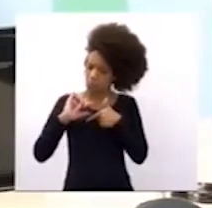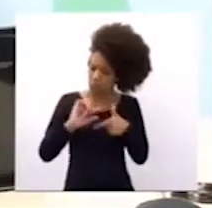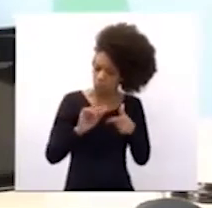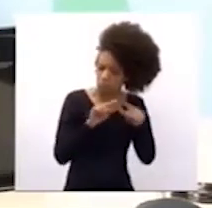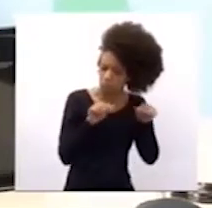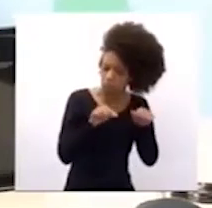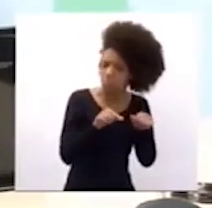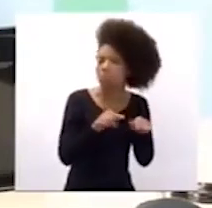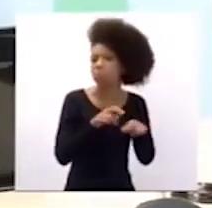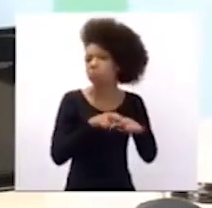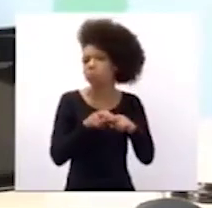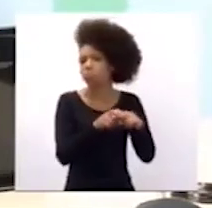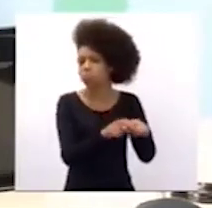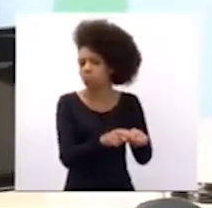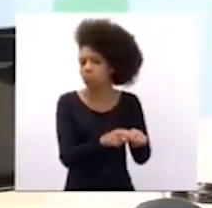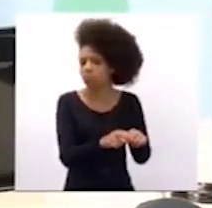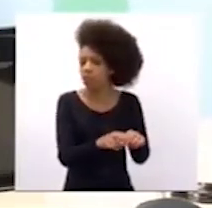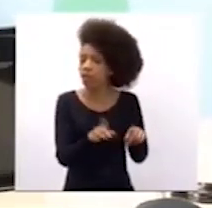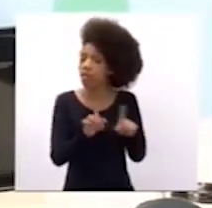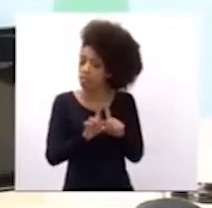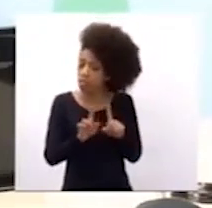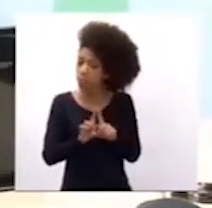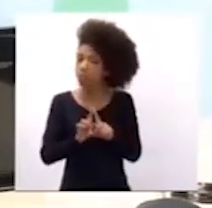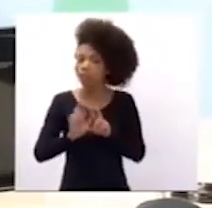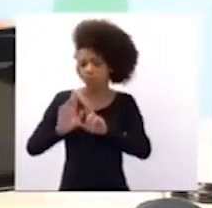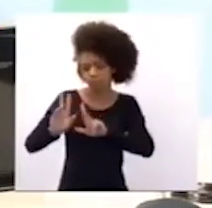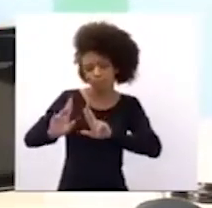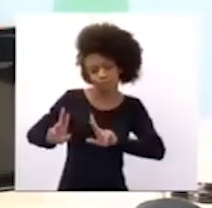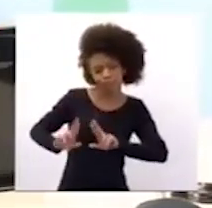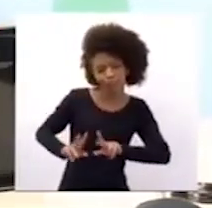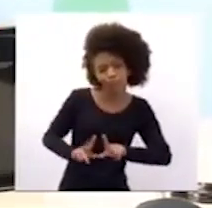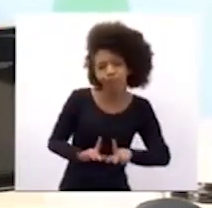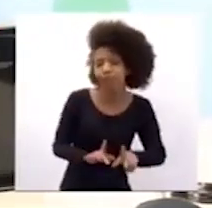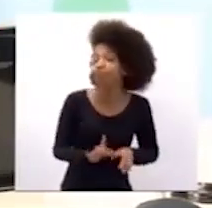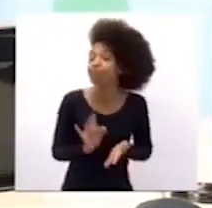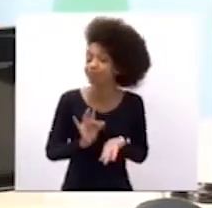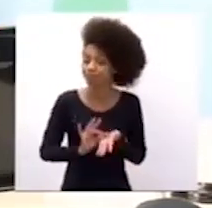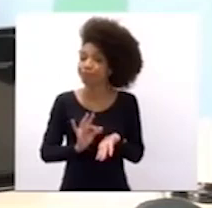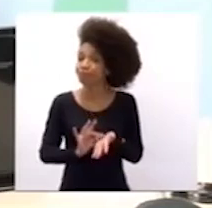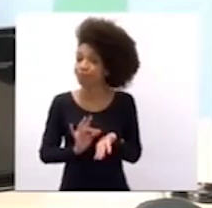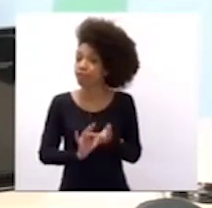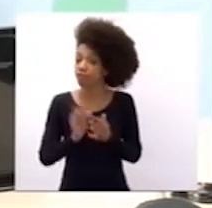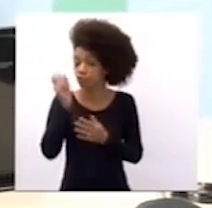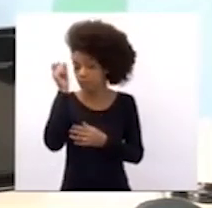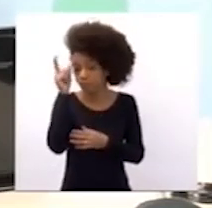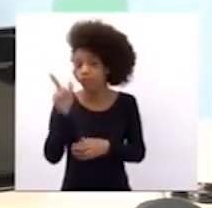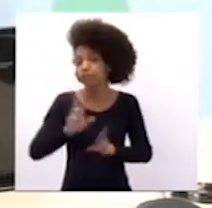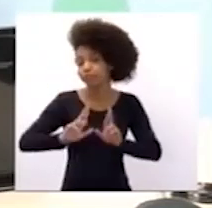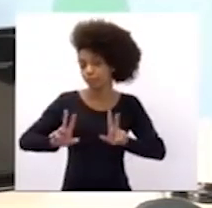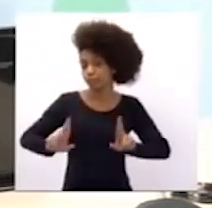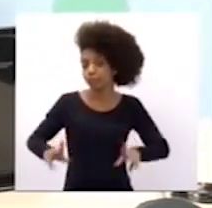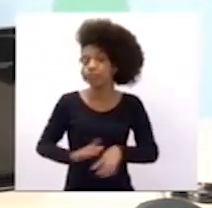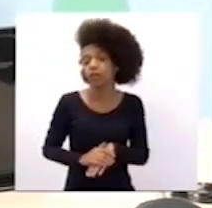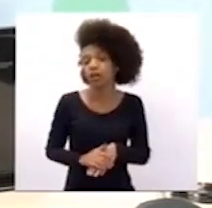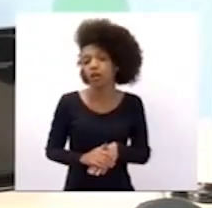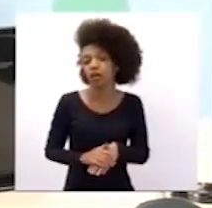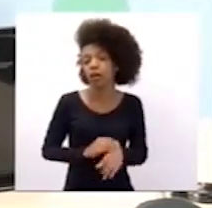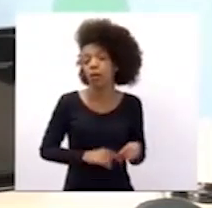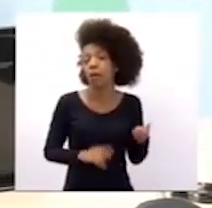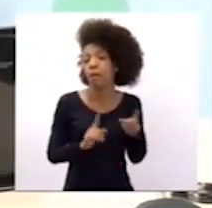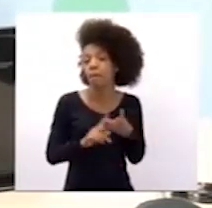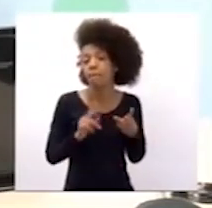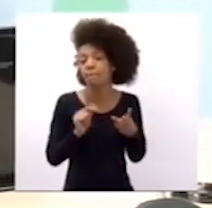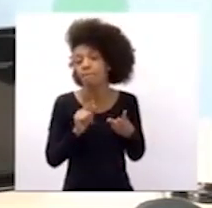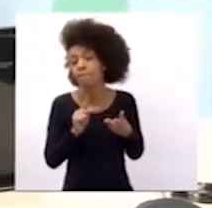Sérgio, espaços diversificados. Realmente tinha vários espaços, né, culturalmente diferentes. O Paulo